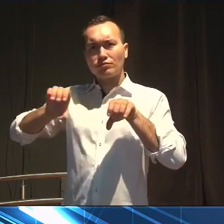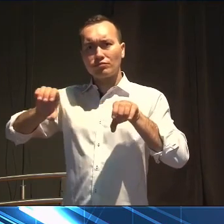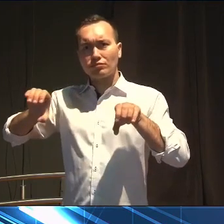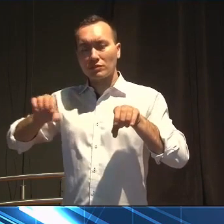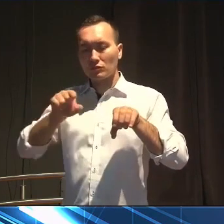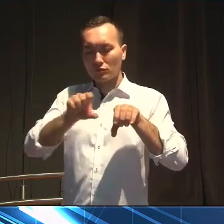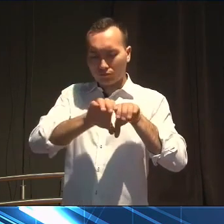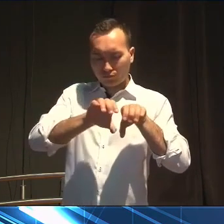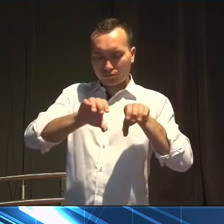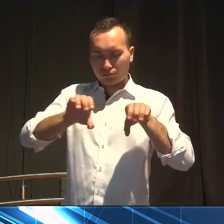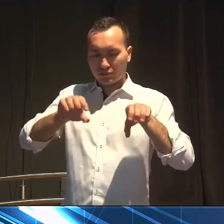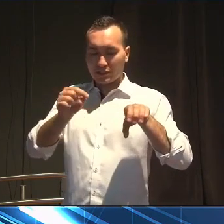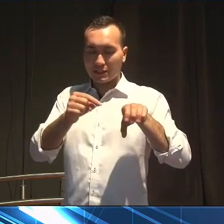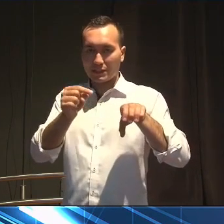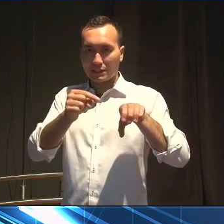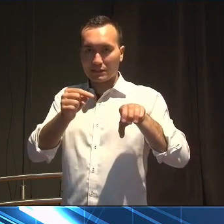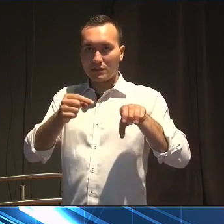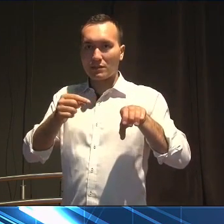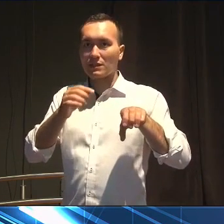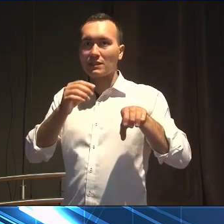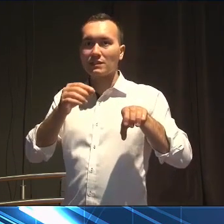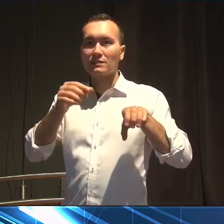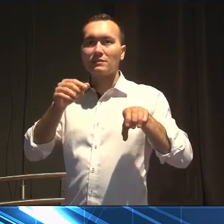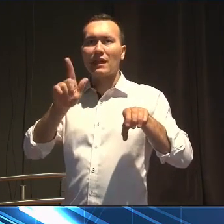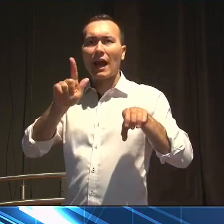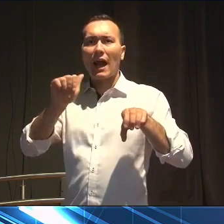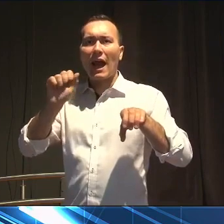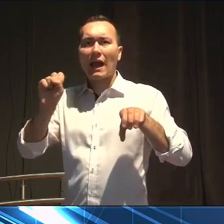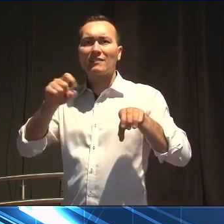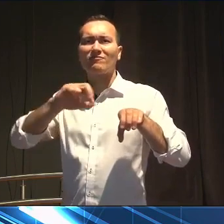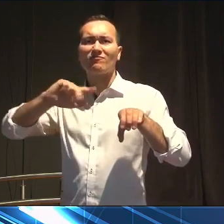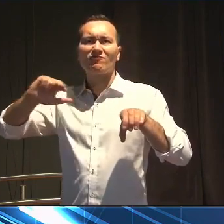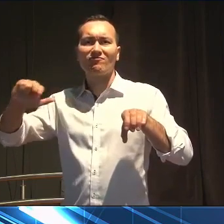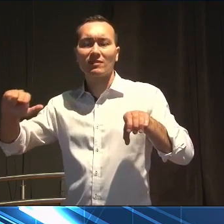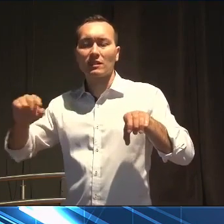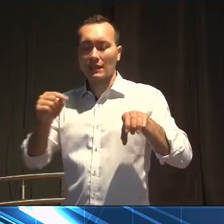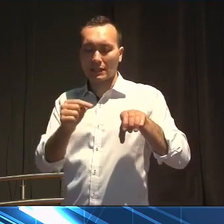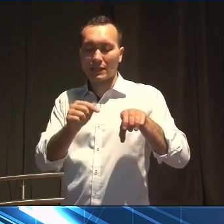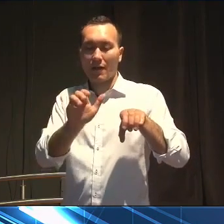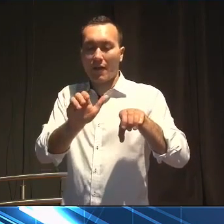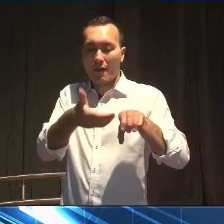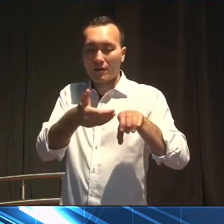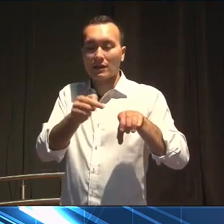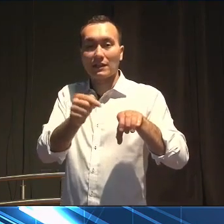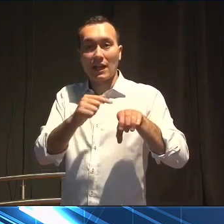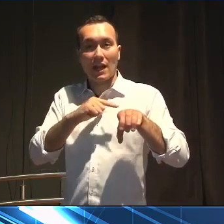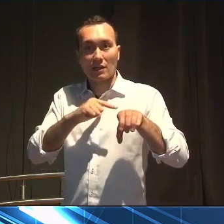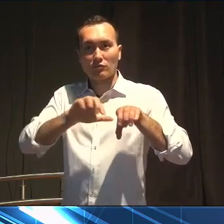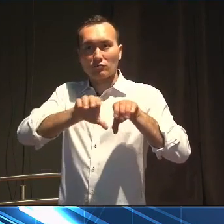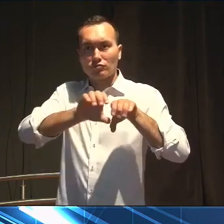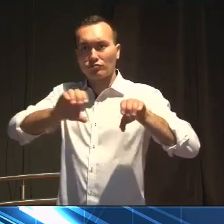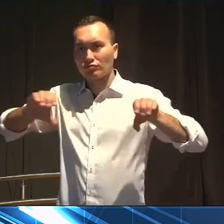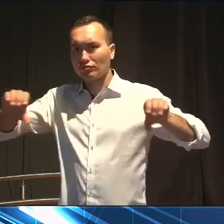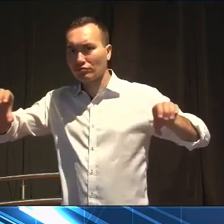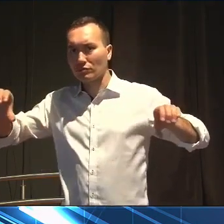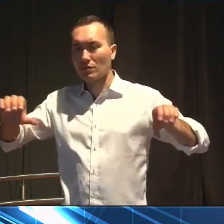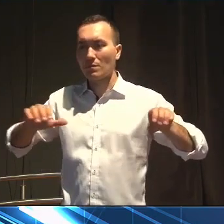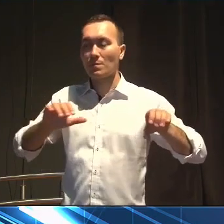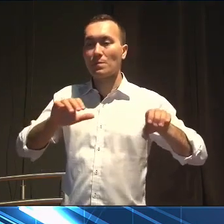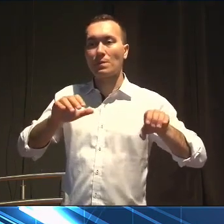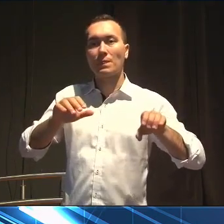só uma vez que você vai testar, né. No mundo virtual não, você consegue fazer diversos testes, ter certeza absoluta do que você vai